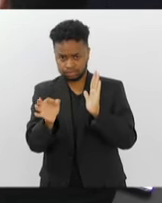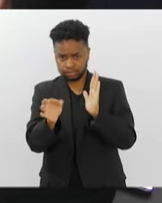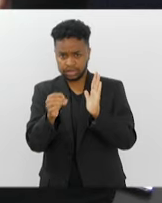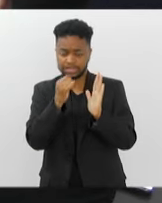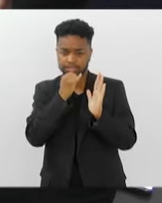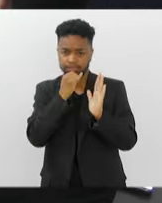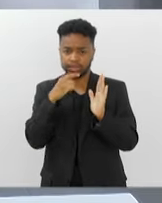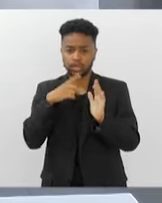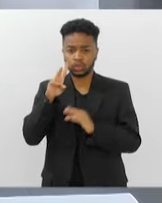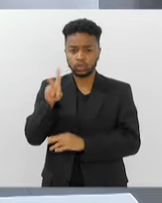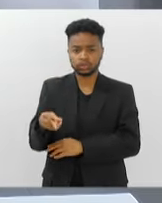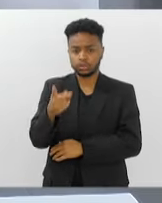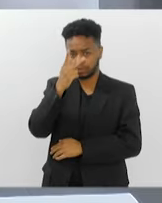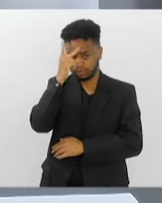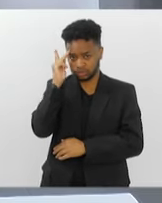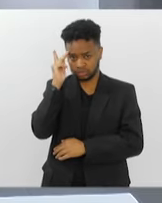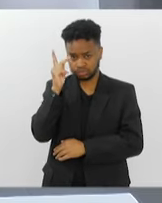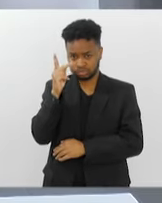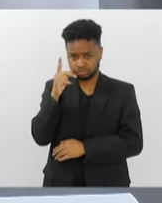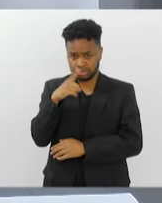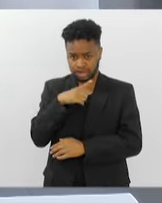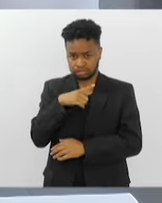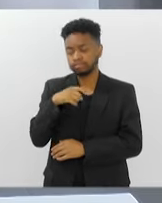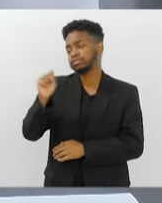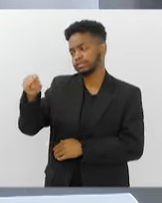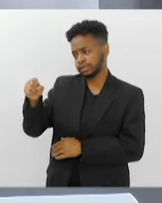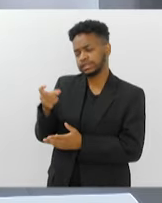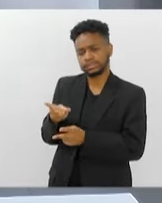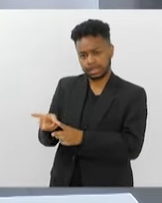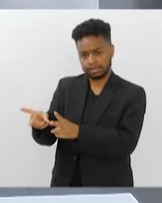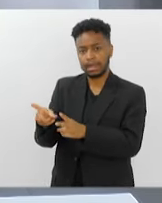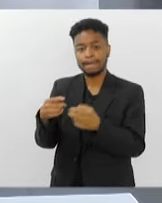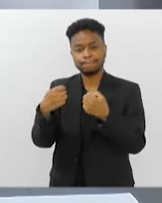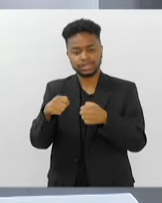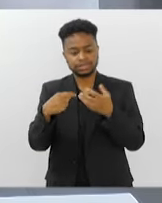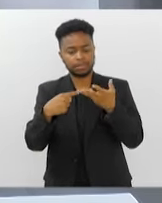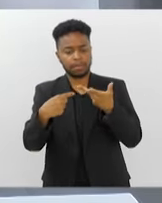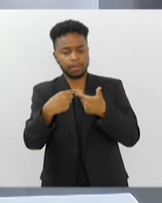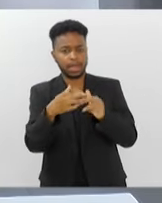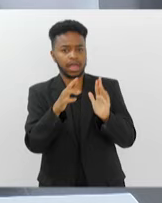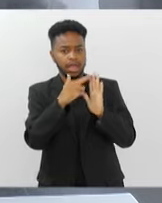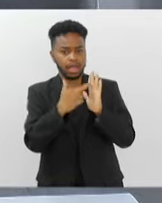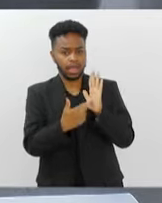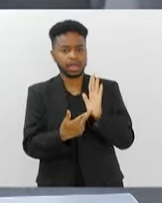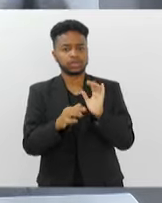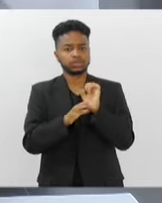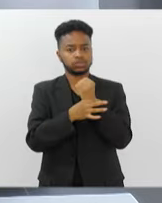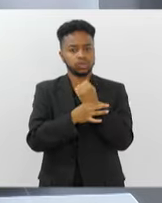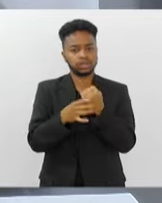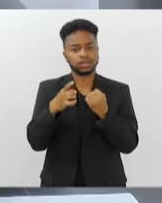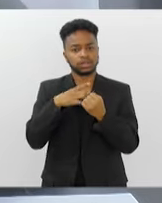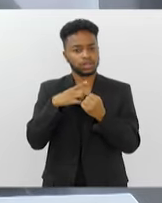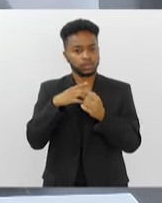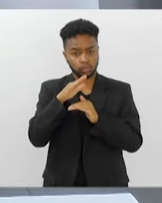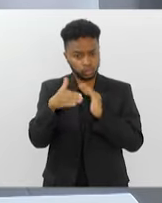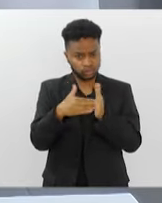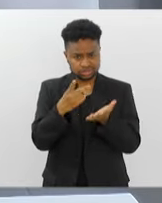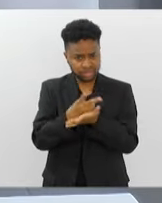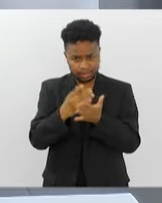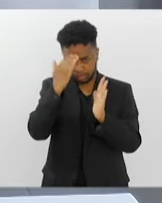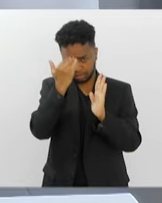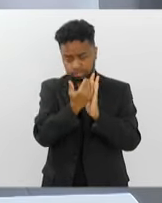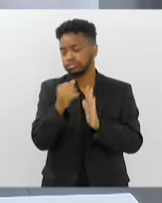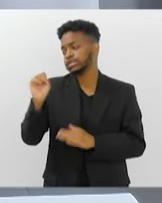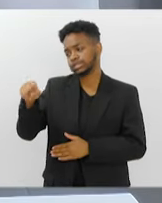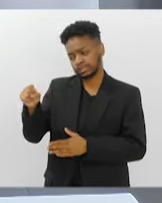2000 pessoas como o senhor falou sempre precisava ter todo um aparato de segurança extintores não sei o que se tudo era cumprido